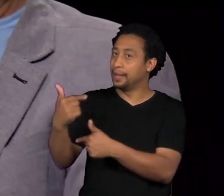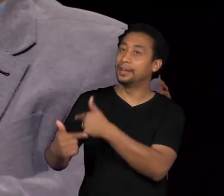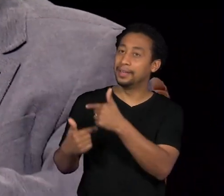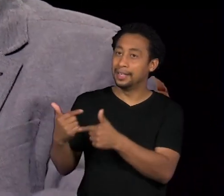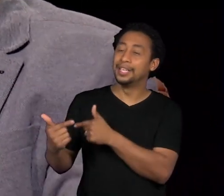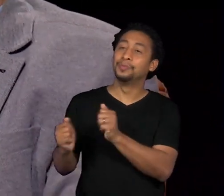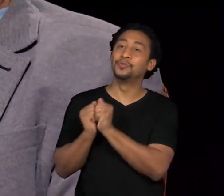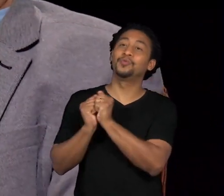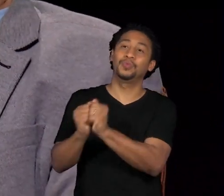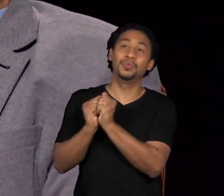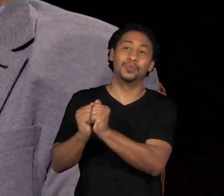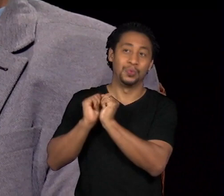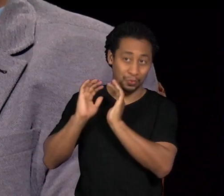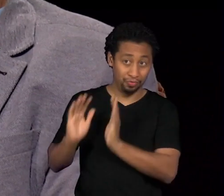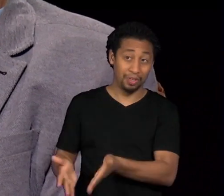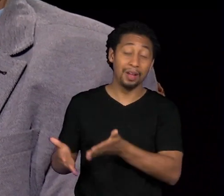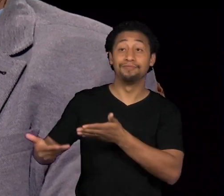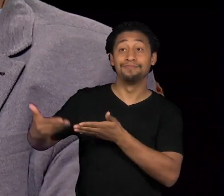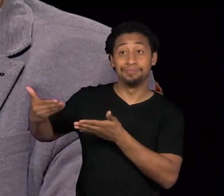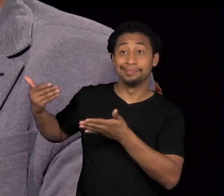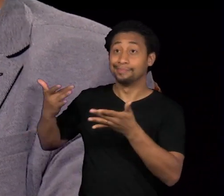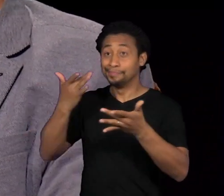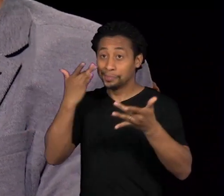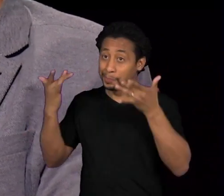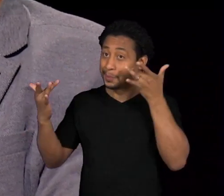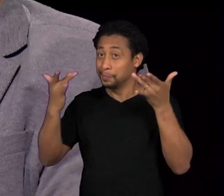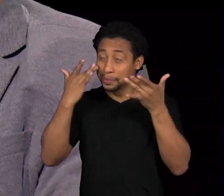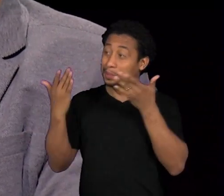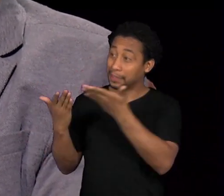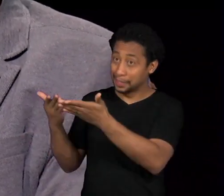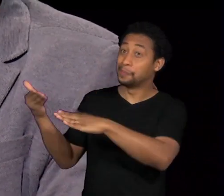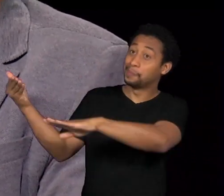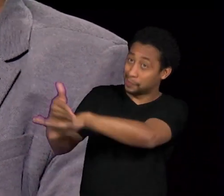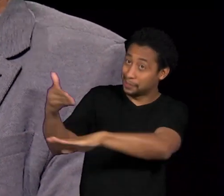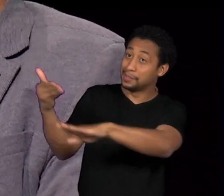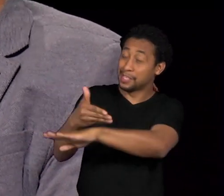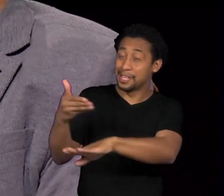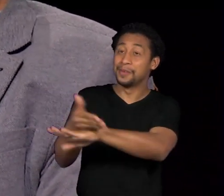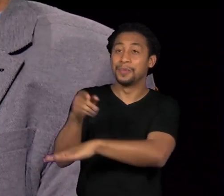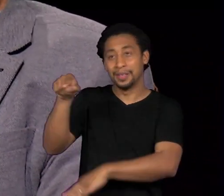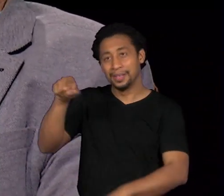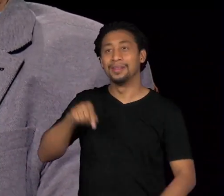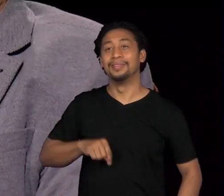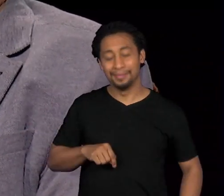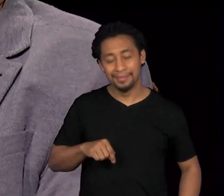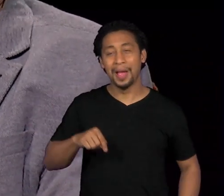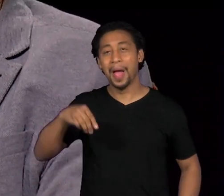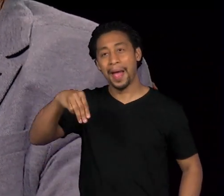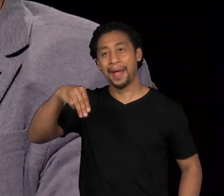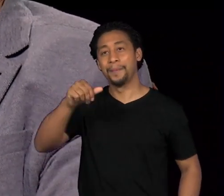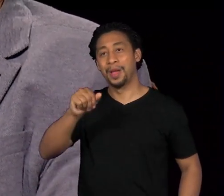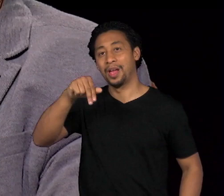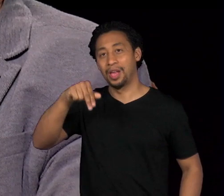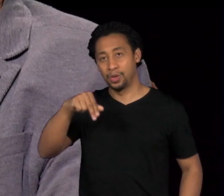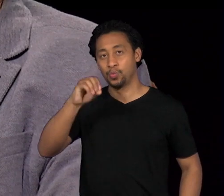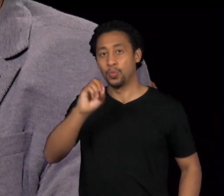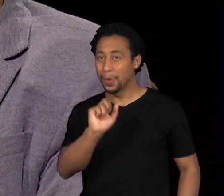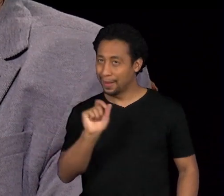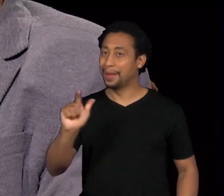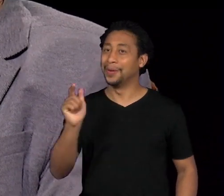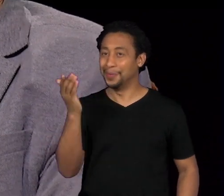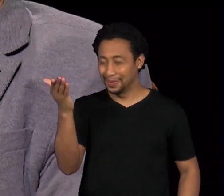espetáculos tem a presença do do Dantas Manoel Dantas através das suas pinturas os seus